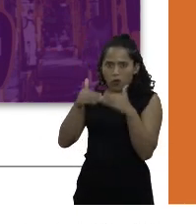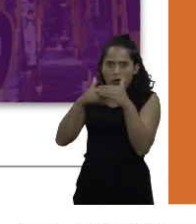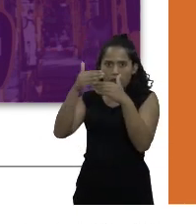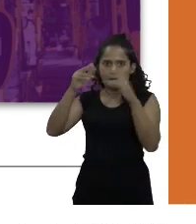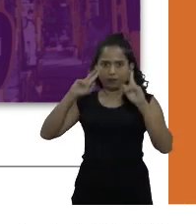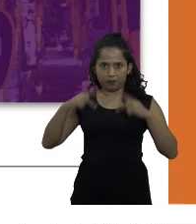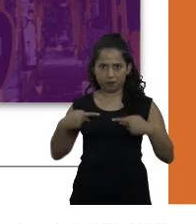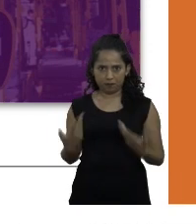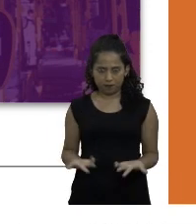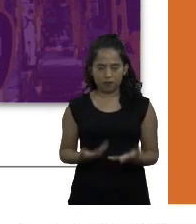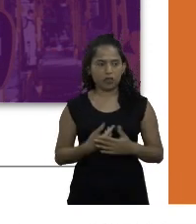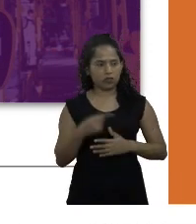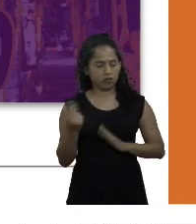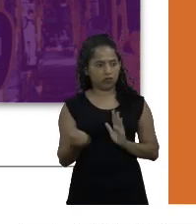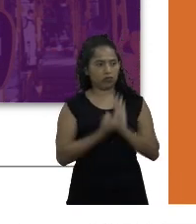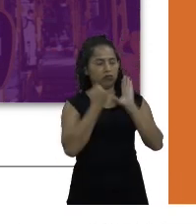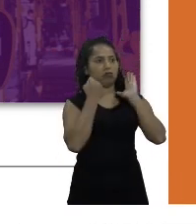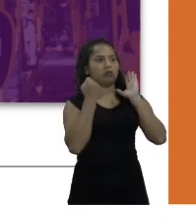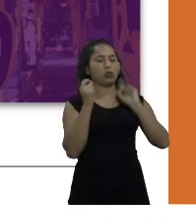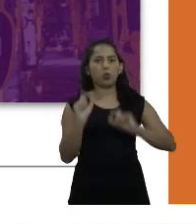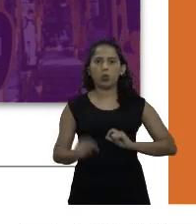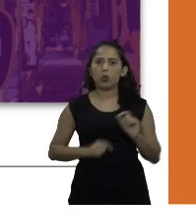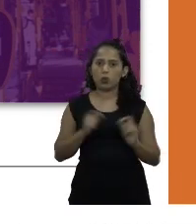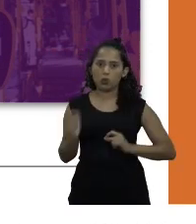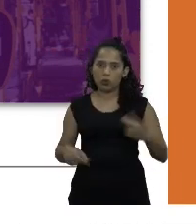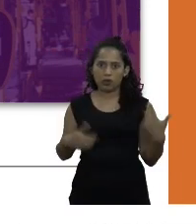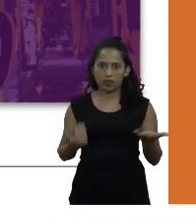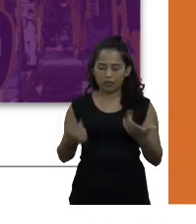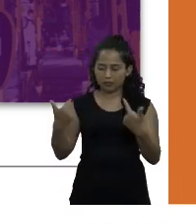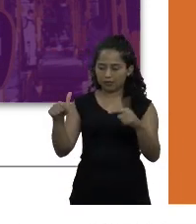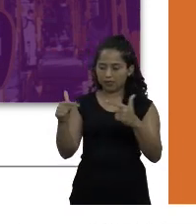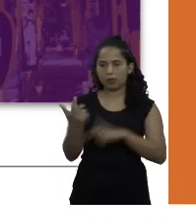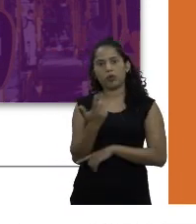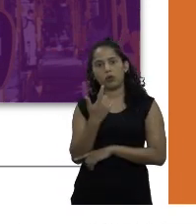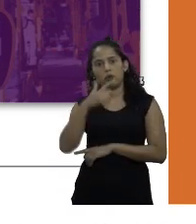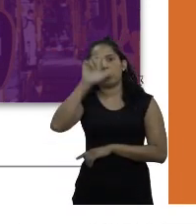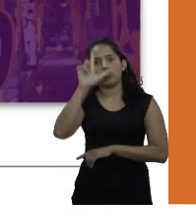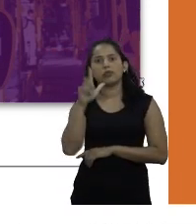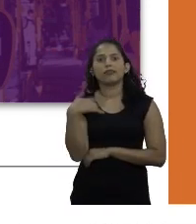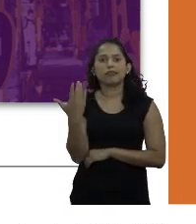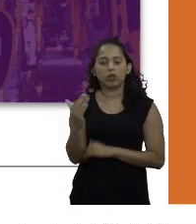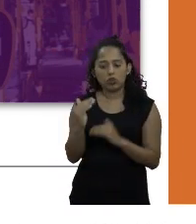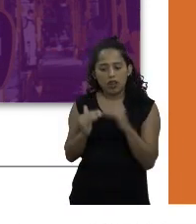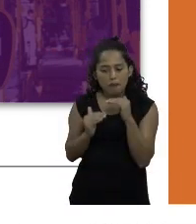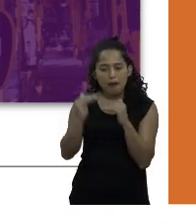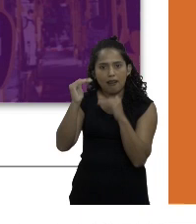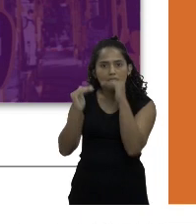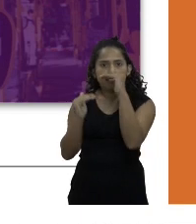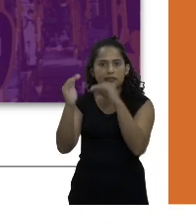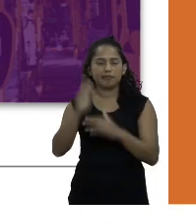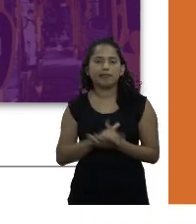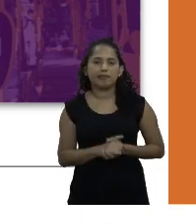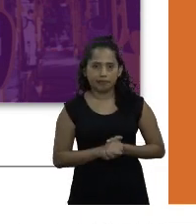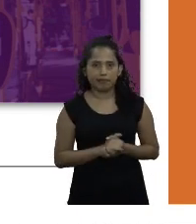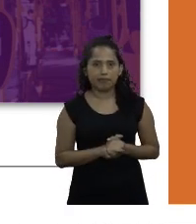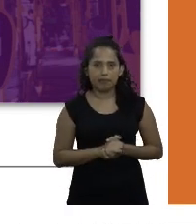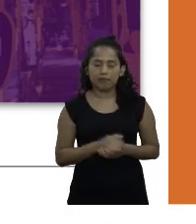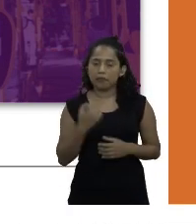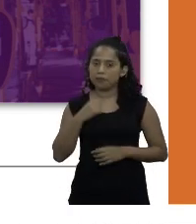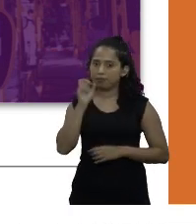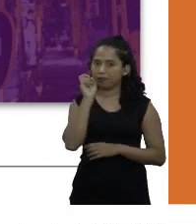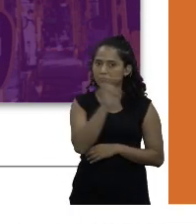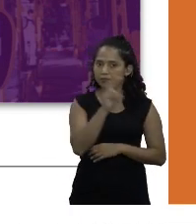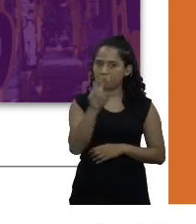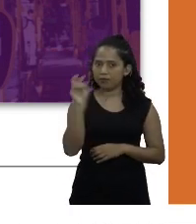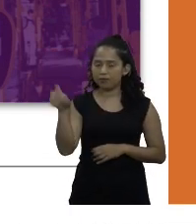marcou profundamente, para a gente passar a ver o trabalho com outras camadas. Né? Estou vendo aqui várias